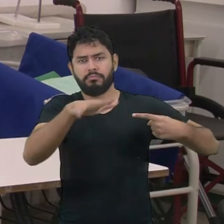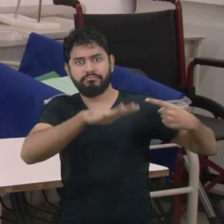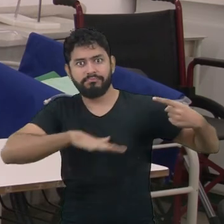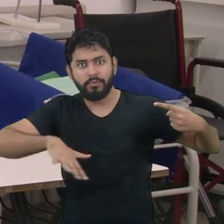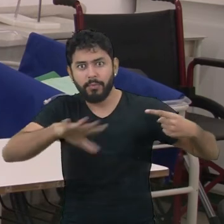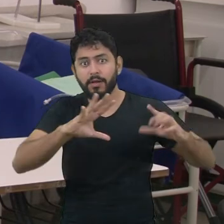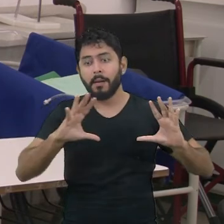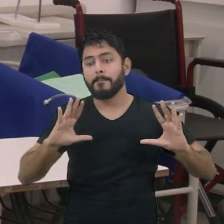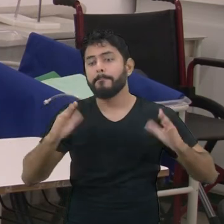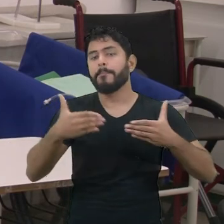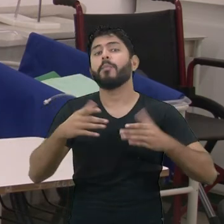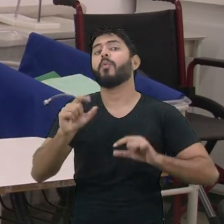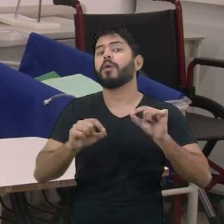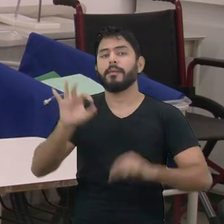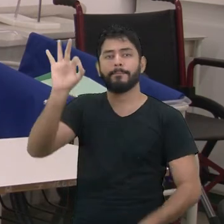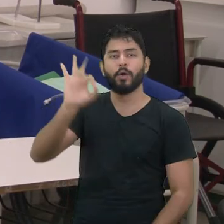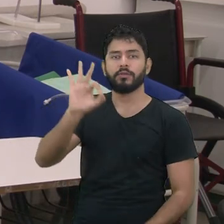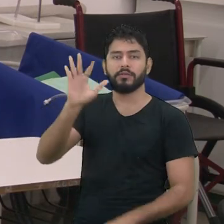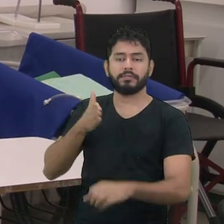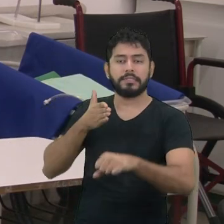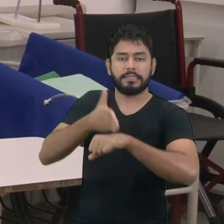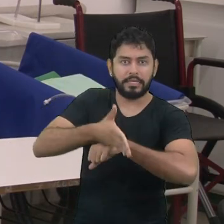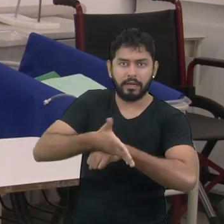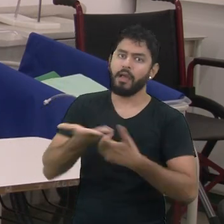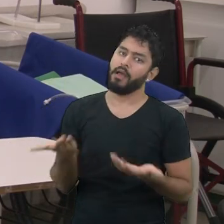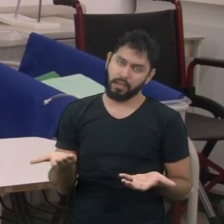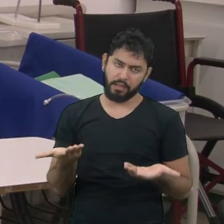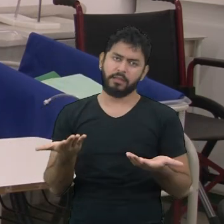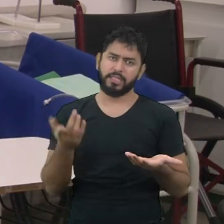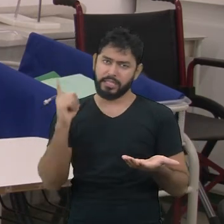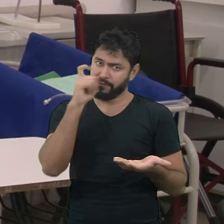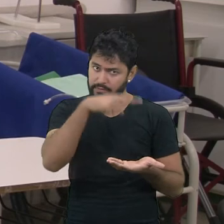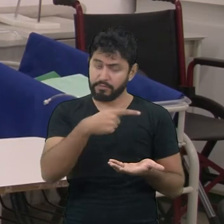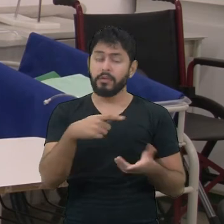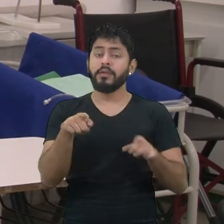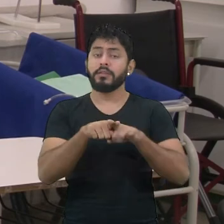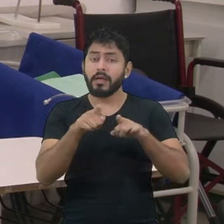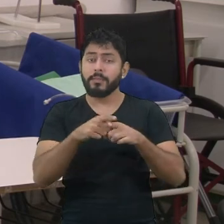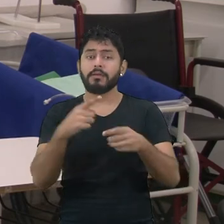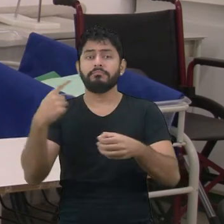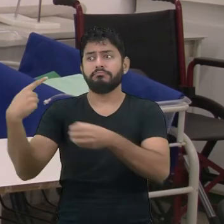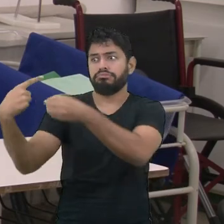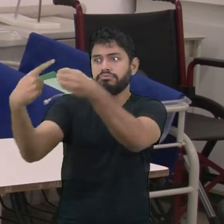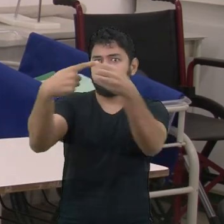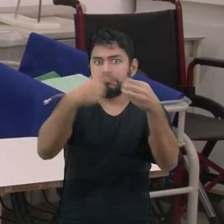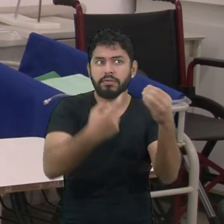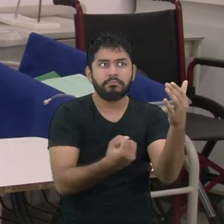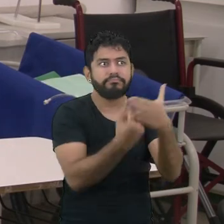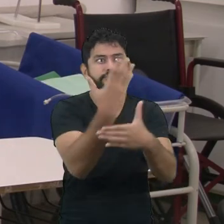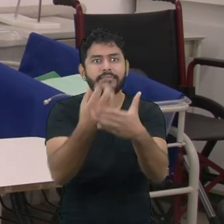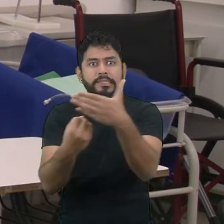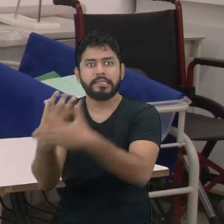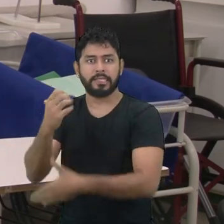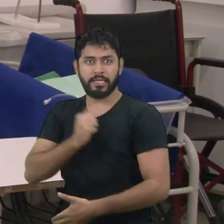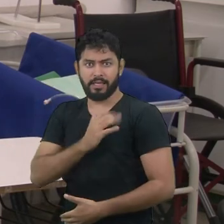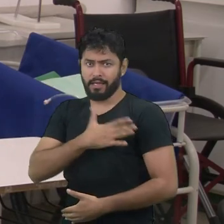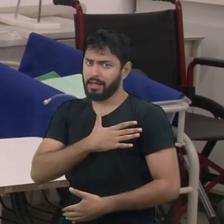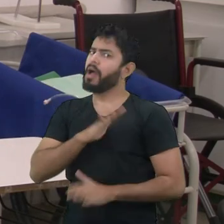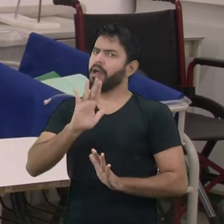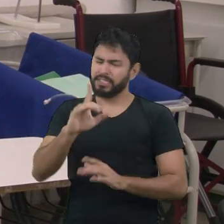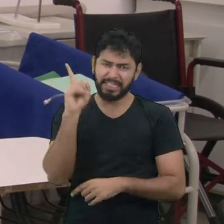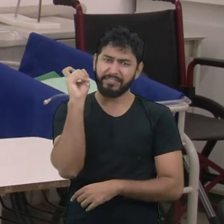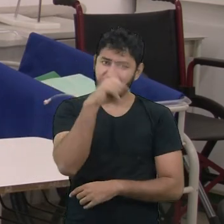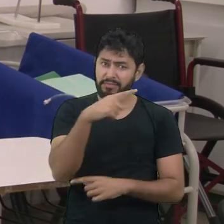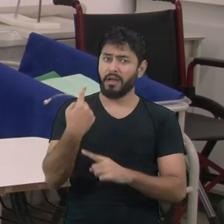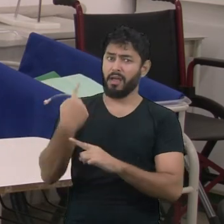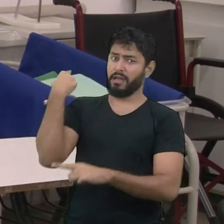para cotas, por exemplo. Se não tivesse essa interiorização do ensino, seria muito mais complicado, como era antes. Então,